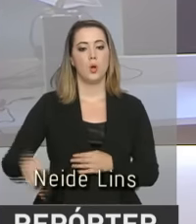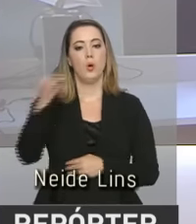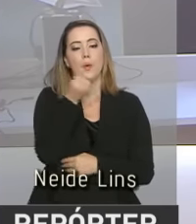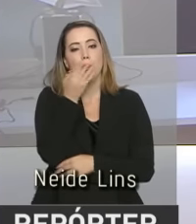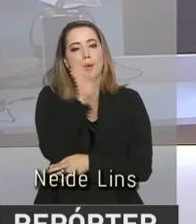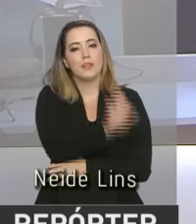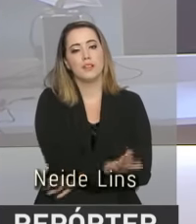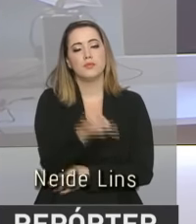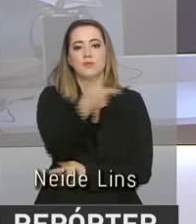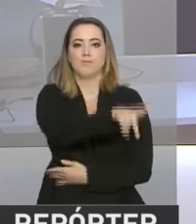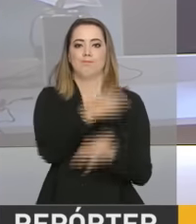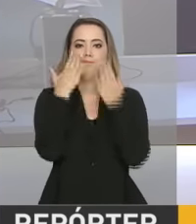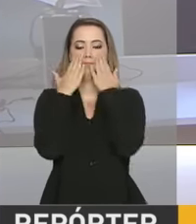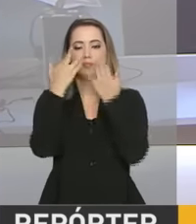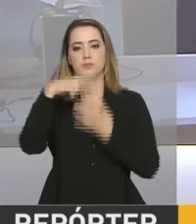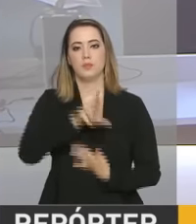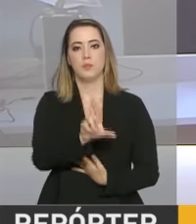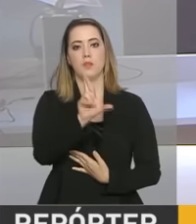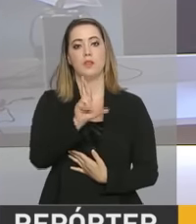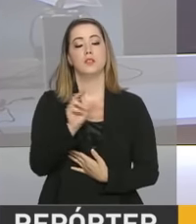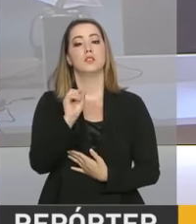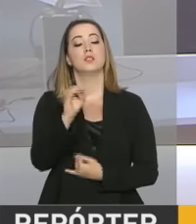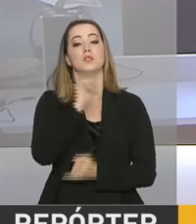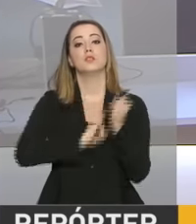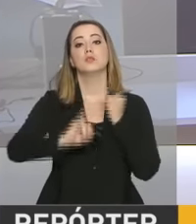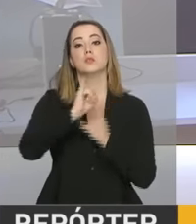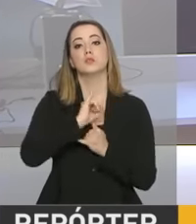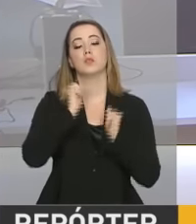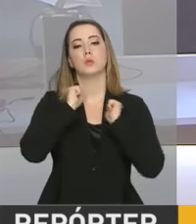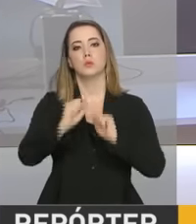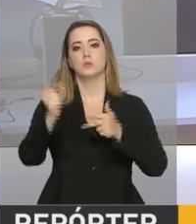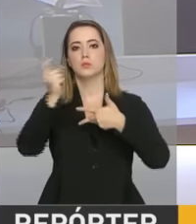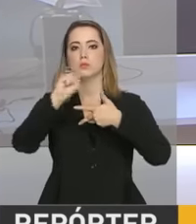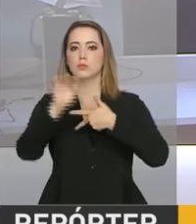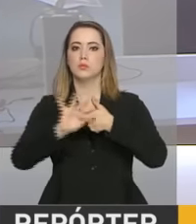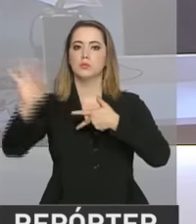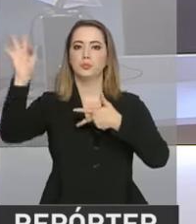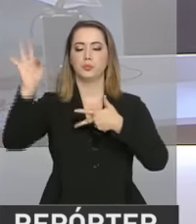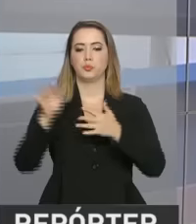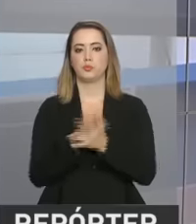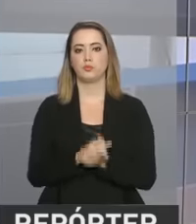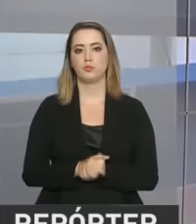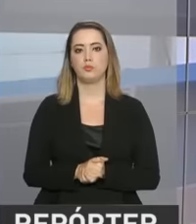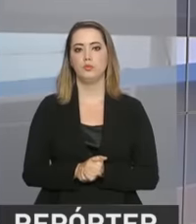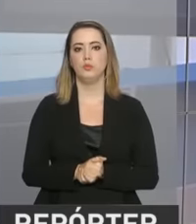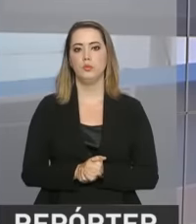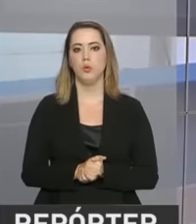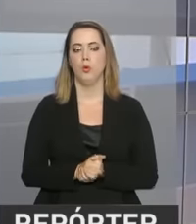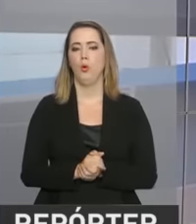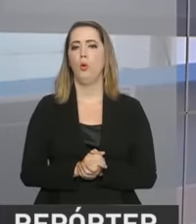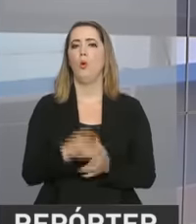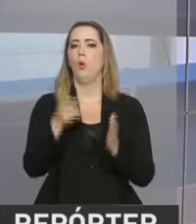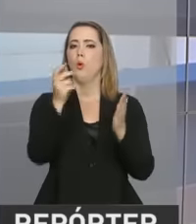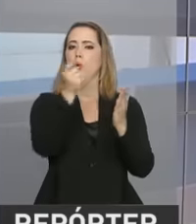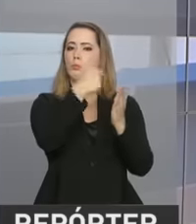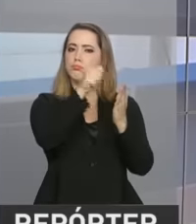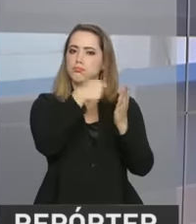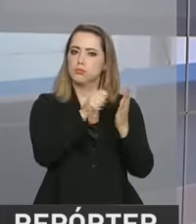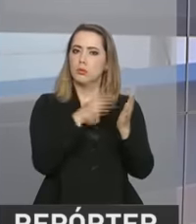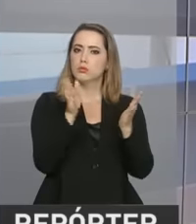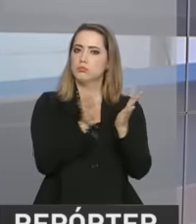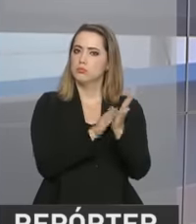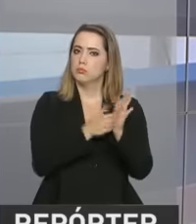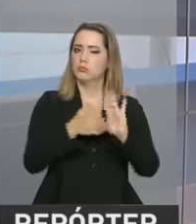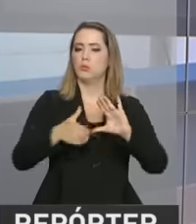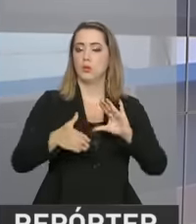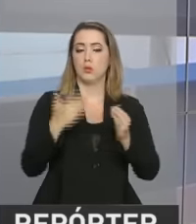Olá, boa tarde. No ar, mais uma edição do Repórter NBR e as notícias do Poder Executivo Federal. O texto da proposta de emenda à